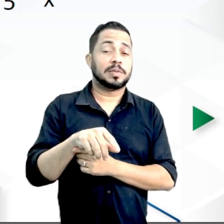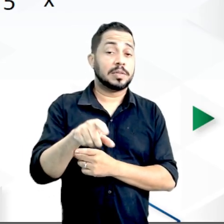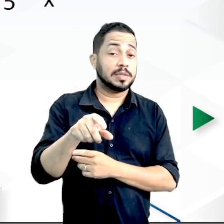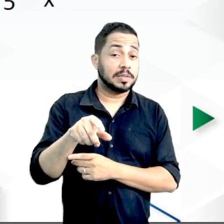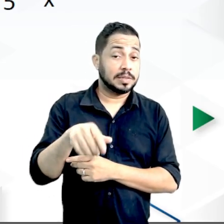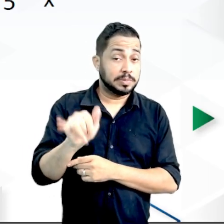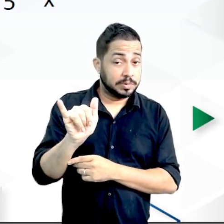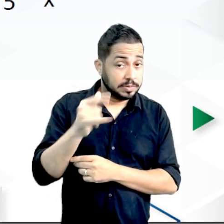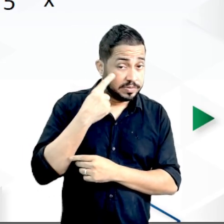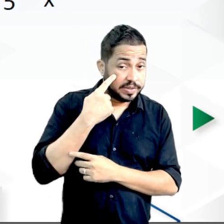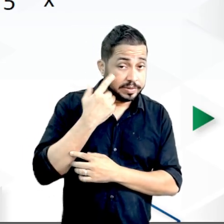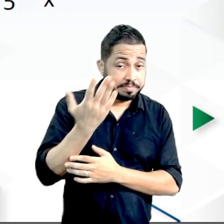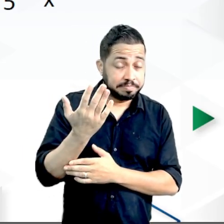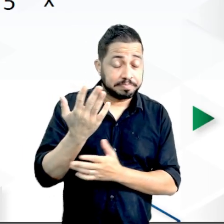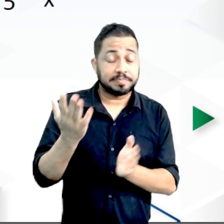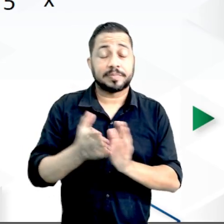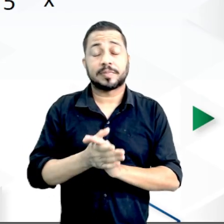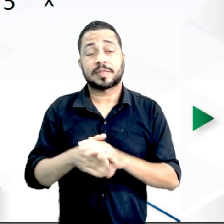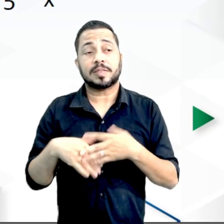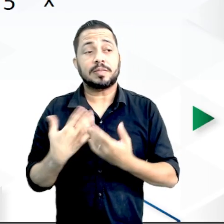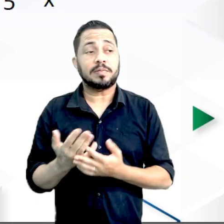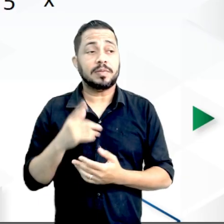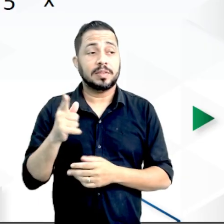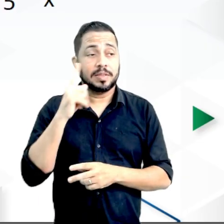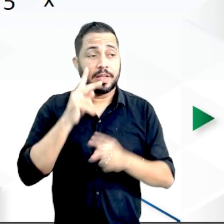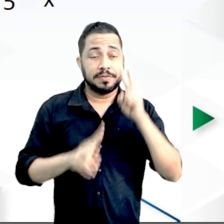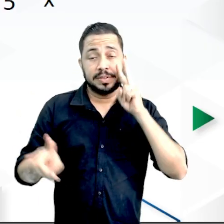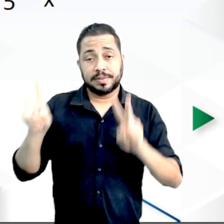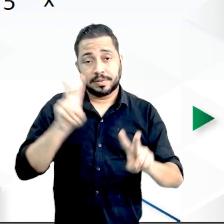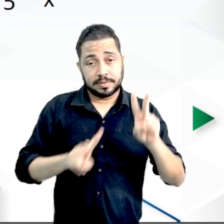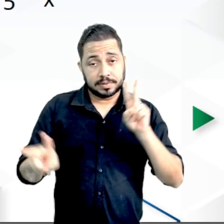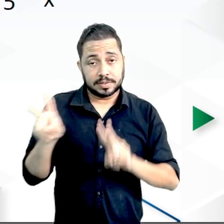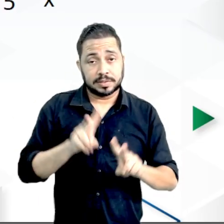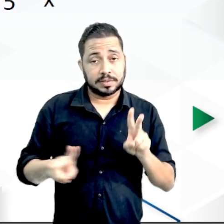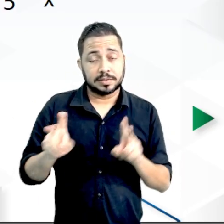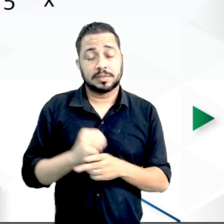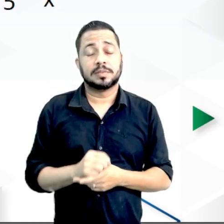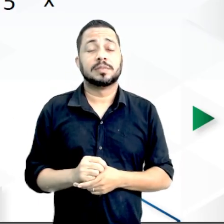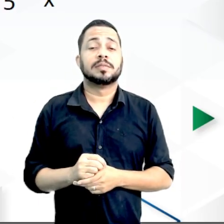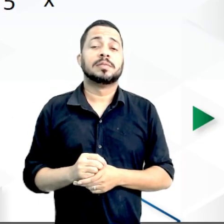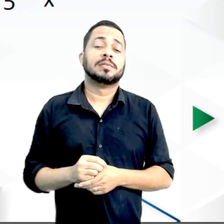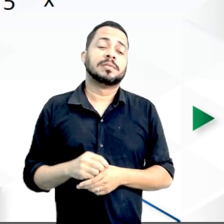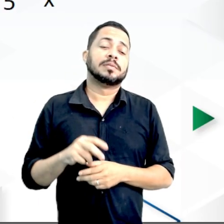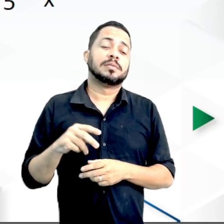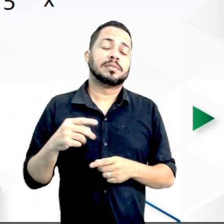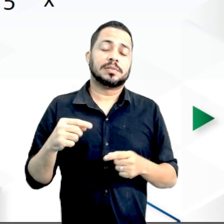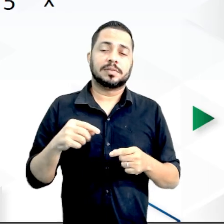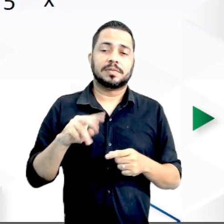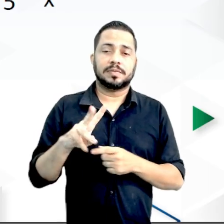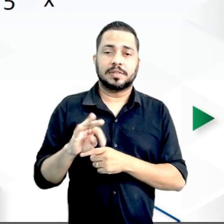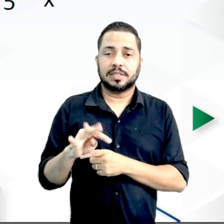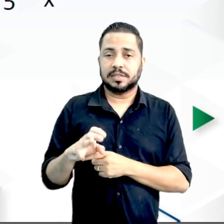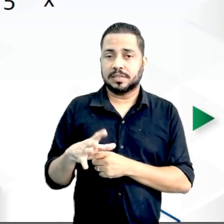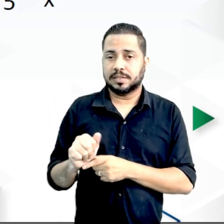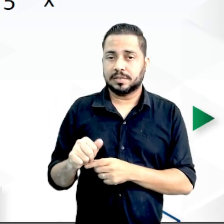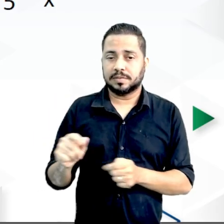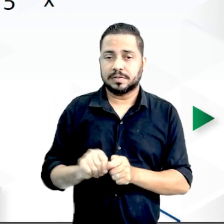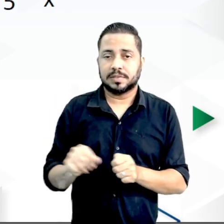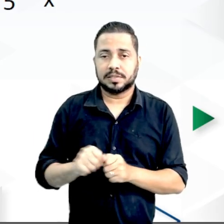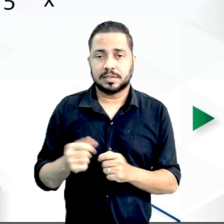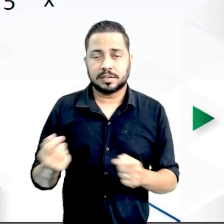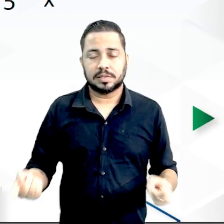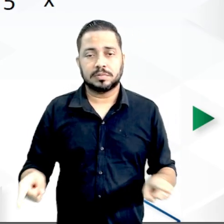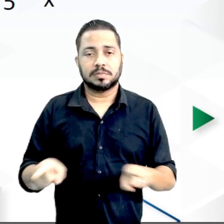aí? Bem representado? Pronto, essa é a imagem que você está visualizando aí a partir dos vértices. E quando a gente faz a união desses